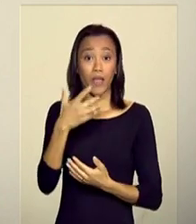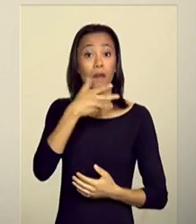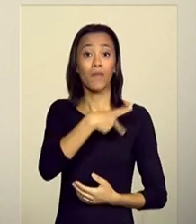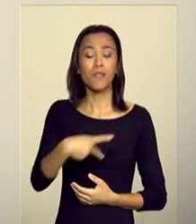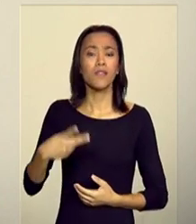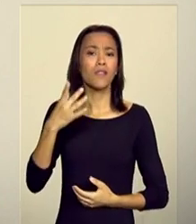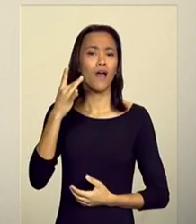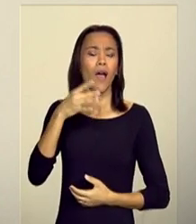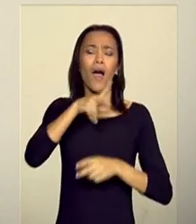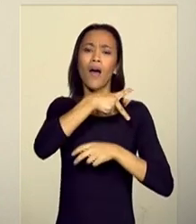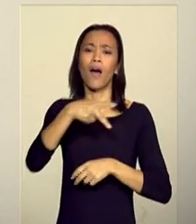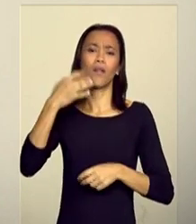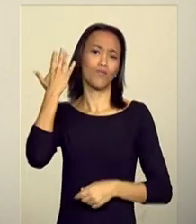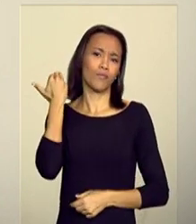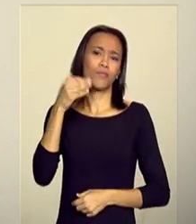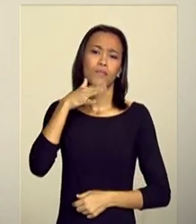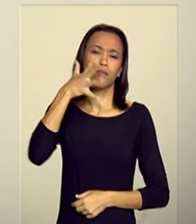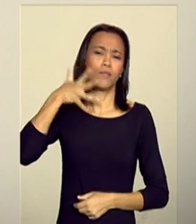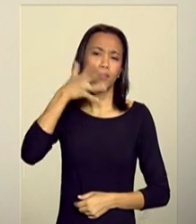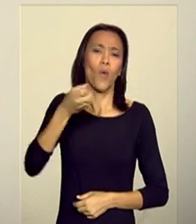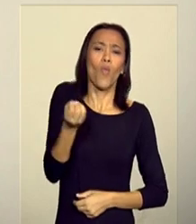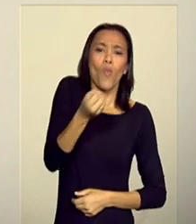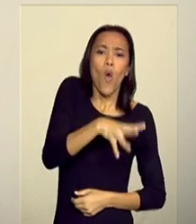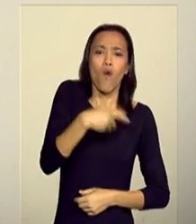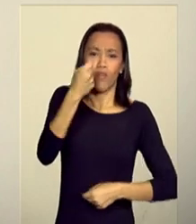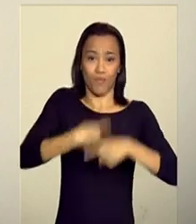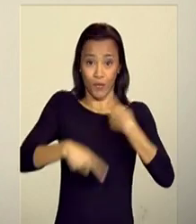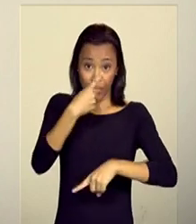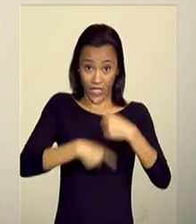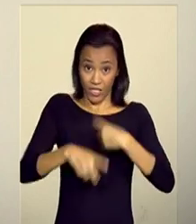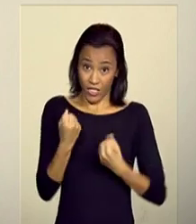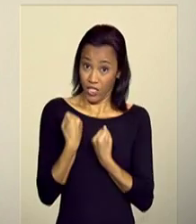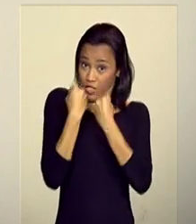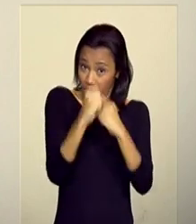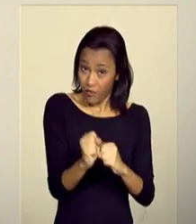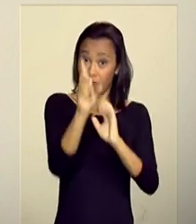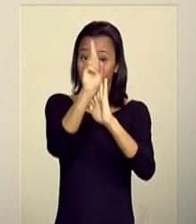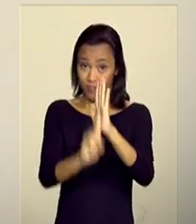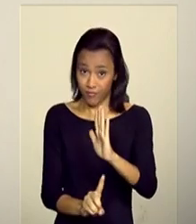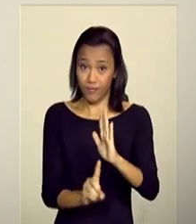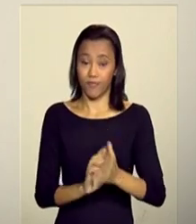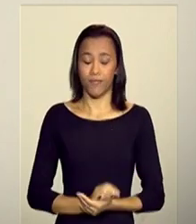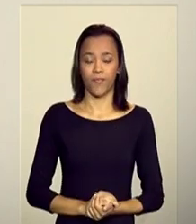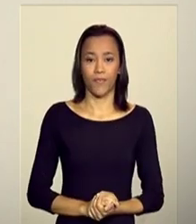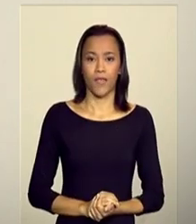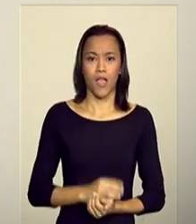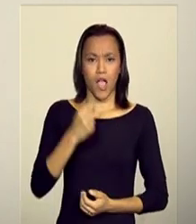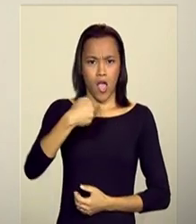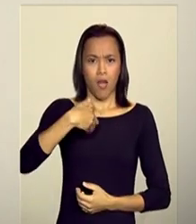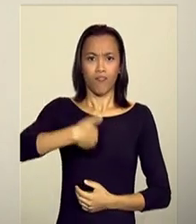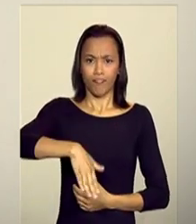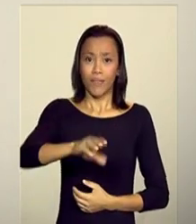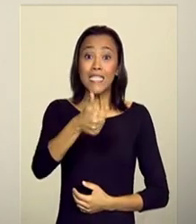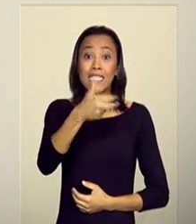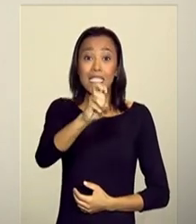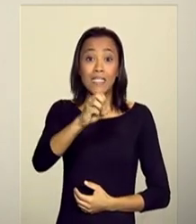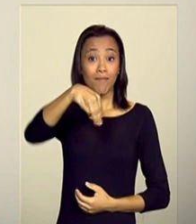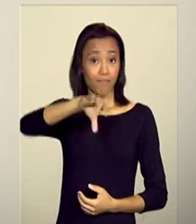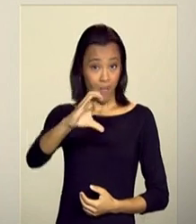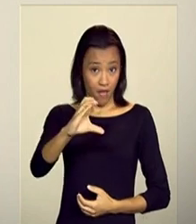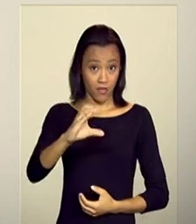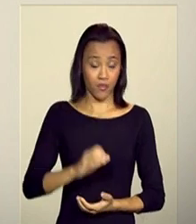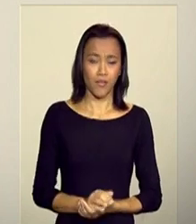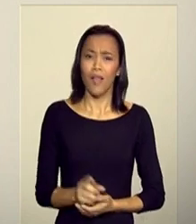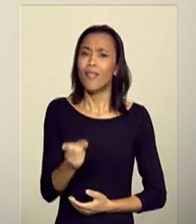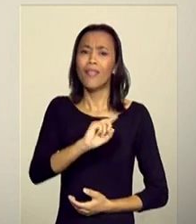anunciou no pronunciamento a criar a nova política de defesa dos consumidores No próximo dia quinze de Março